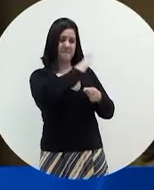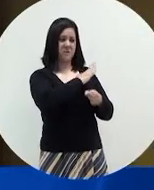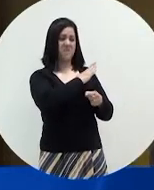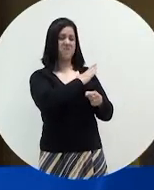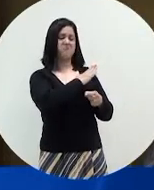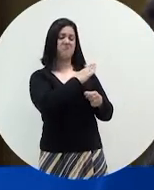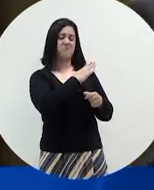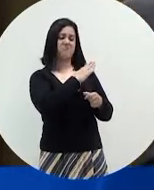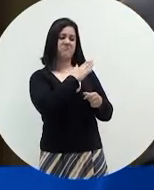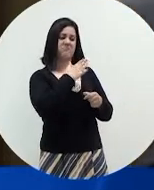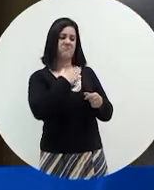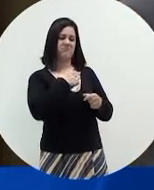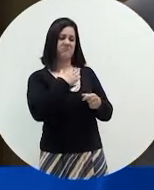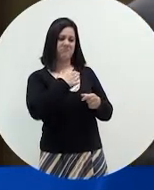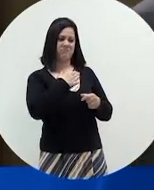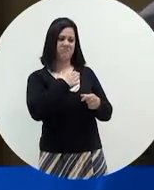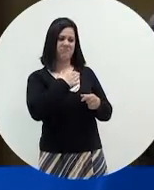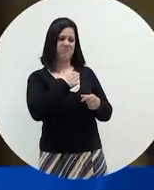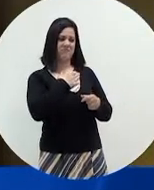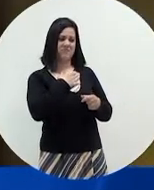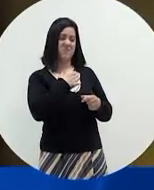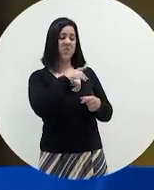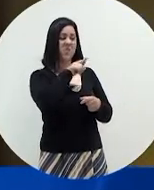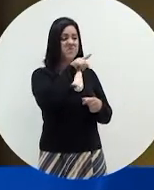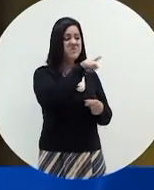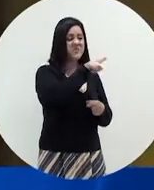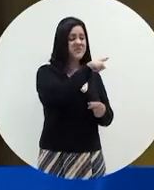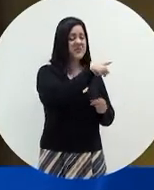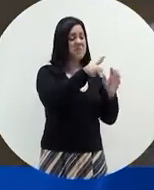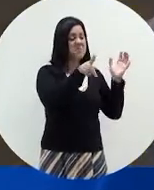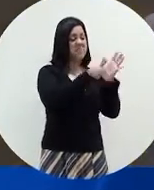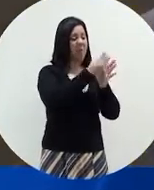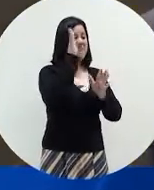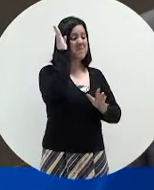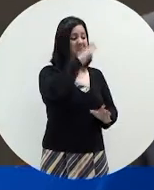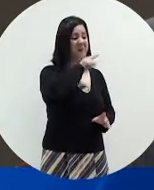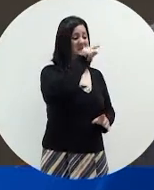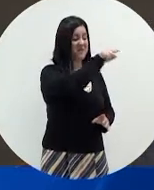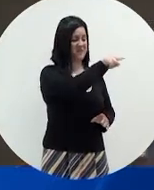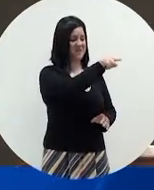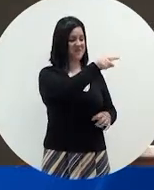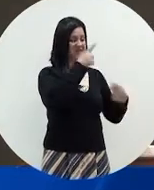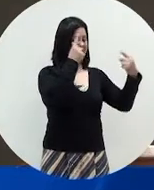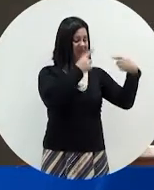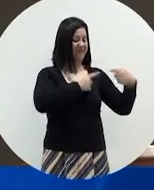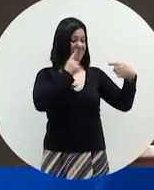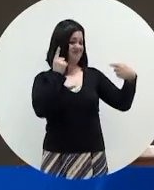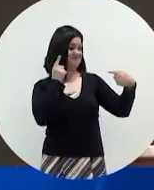os aguilhões. Ele usou uma expressão difícil, né? Uma palavra difícil. Dura coisa é